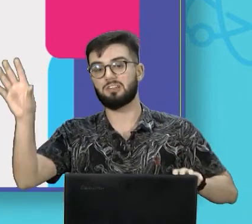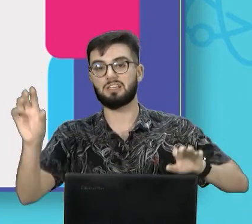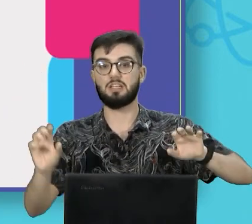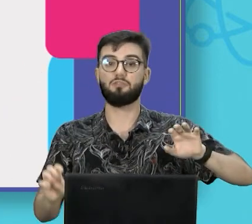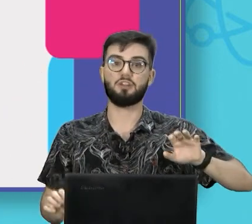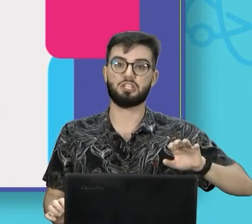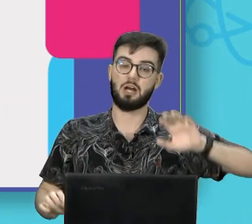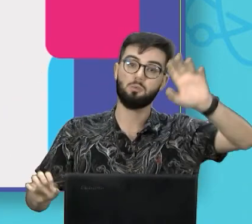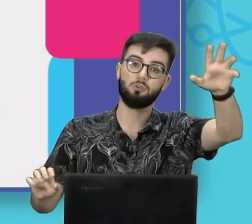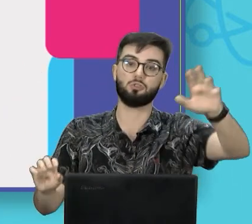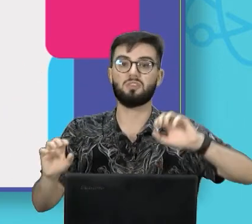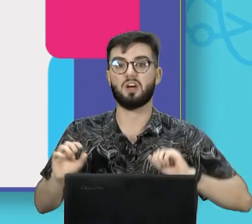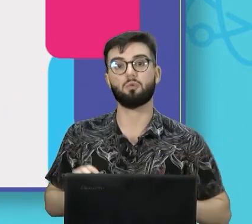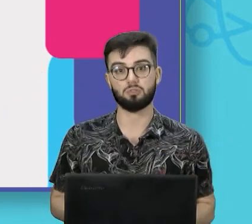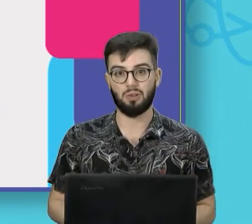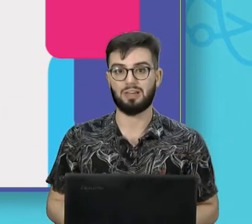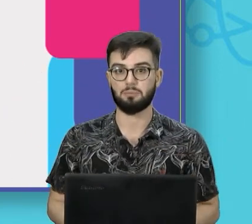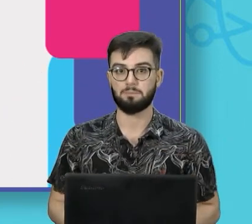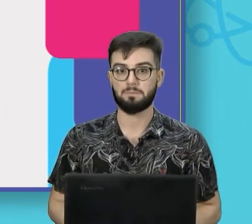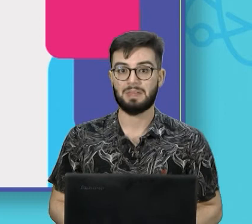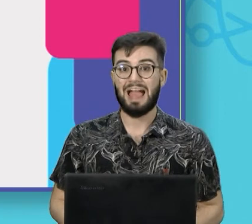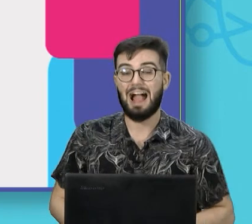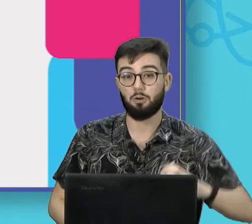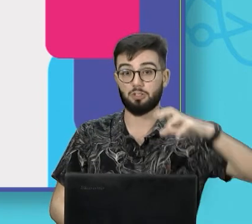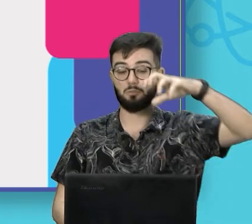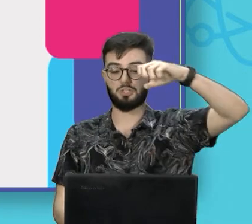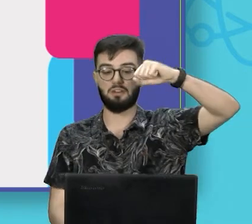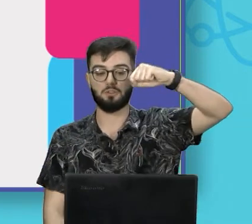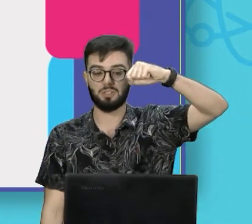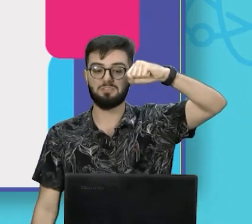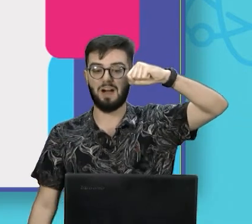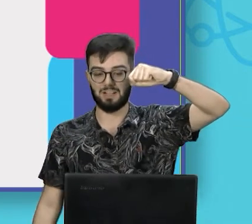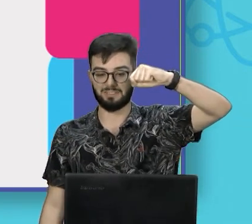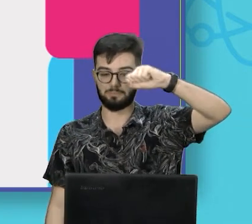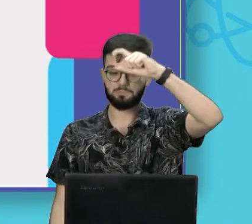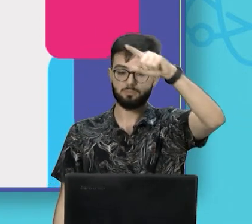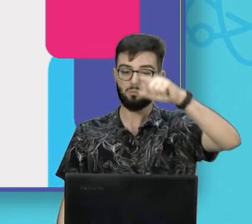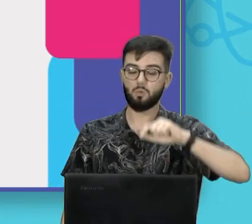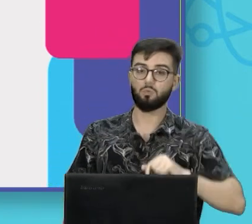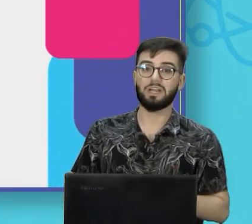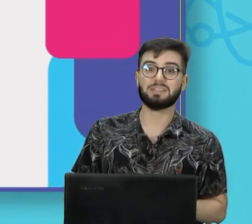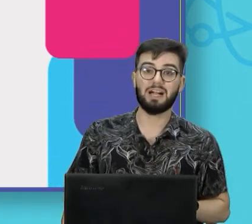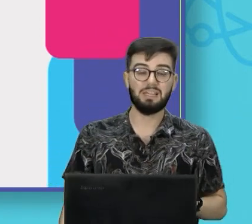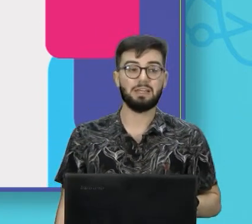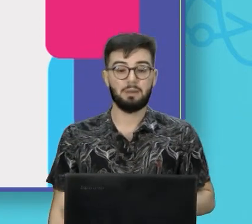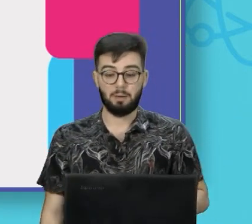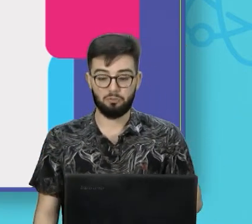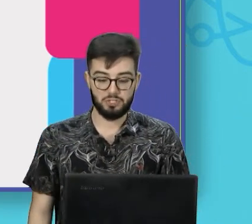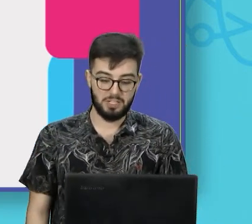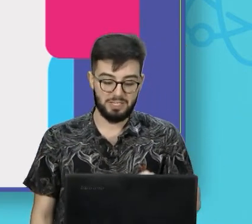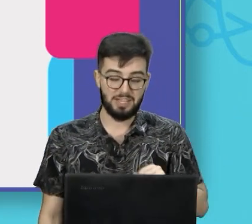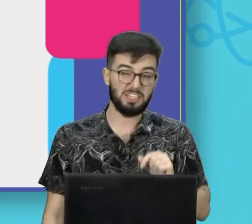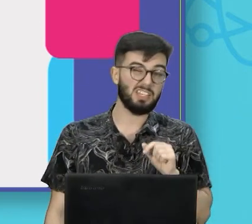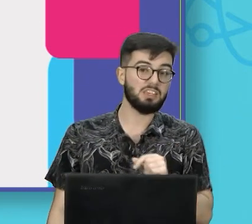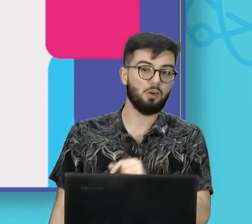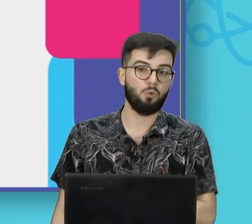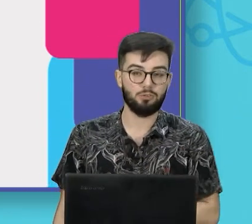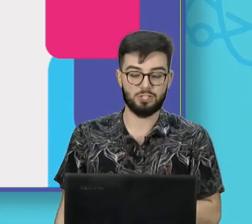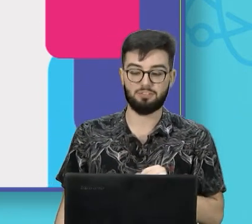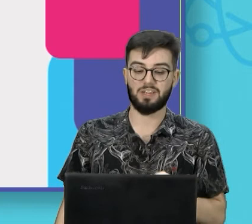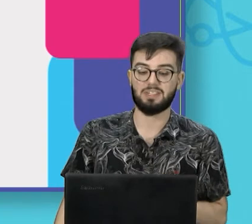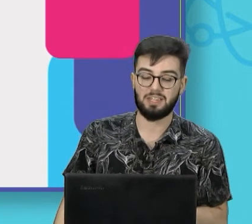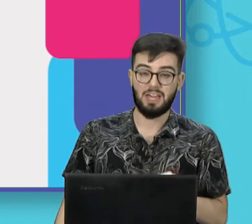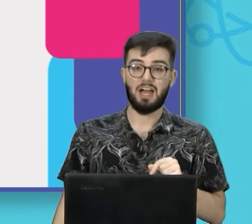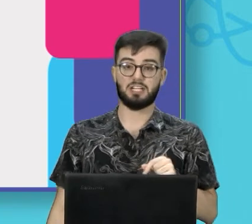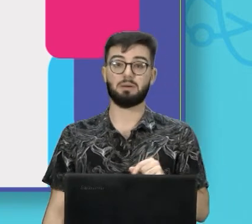Executivo e legislativo fechado evidenciaram controlado agora nós vamos tirar a figura de Vargas a monetary para vocês nem ideia quem